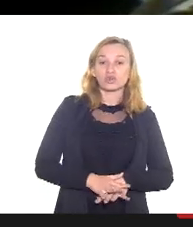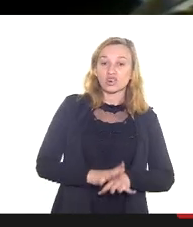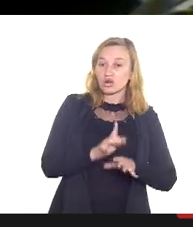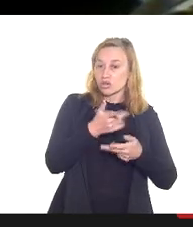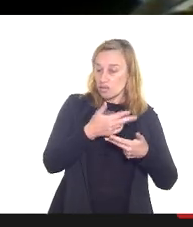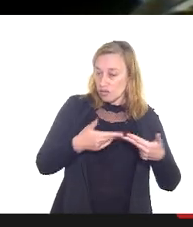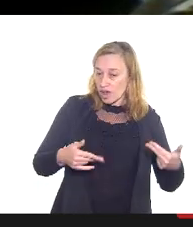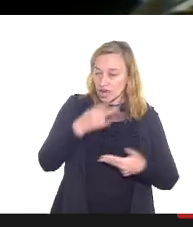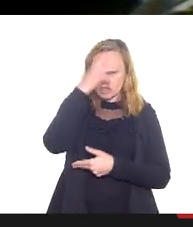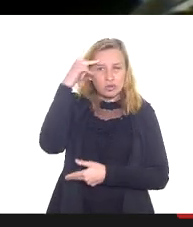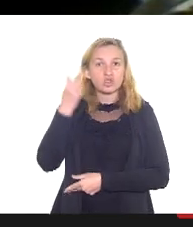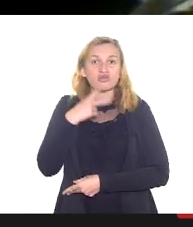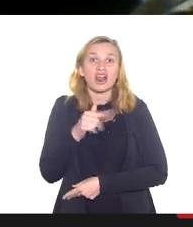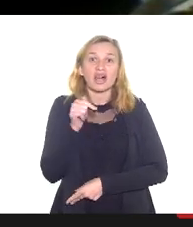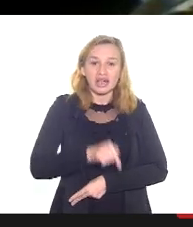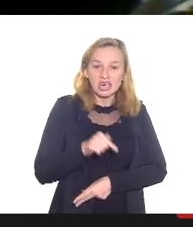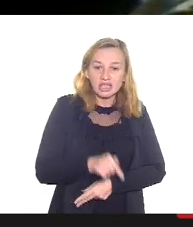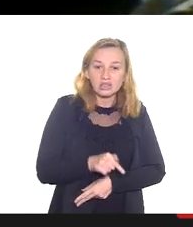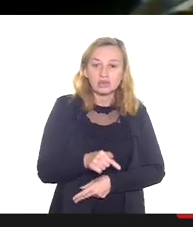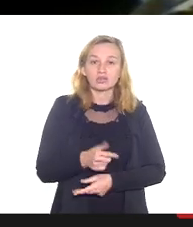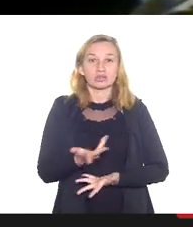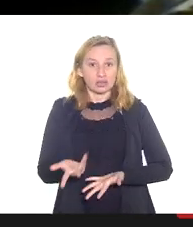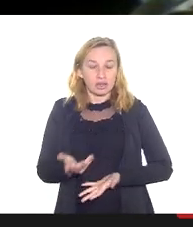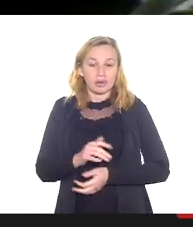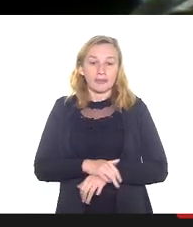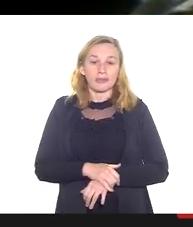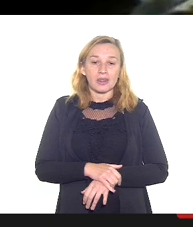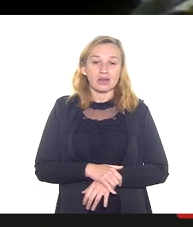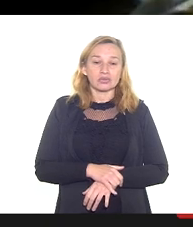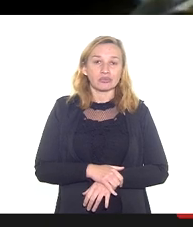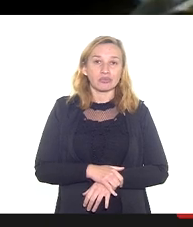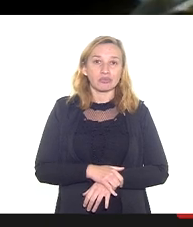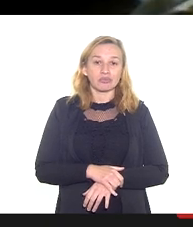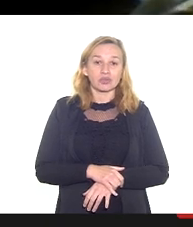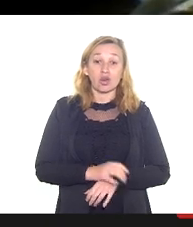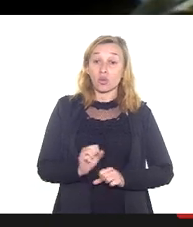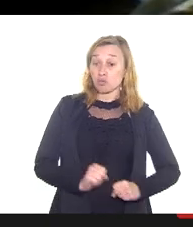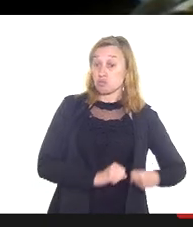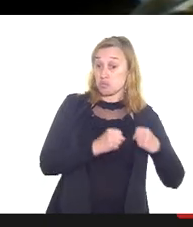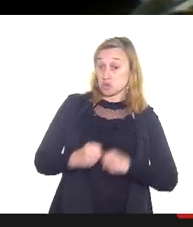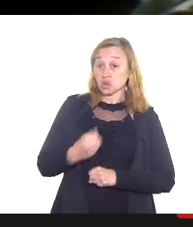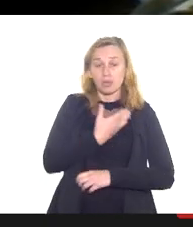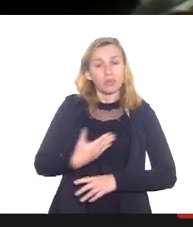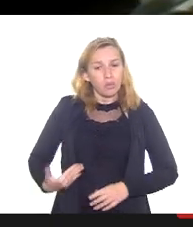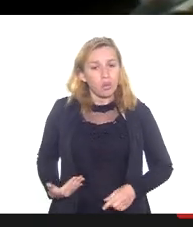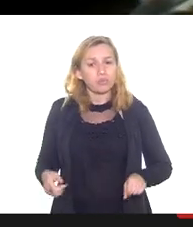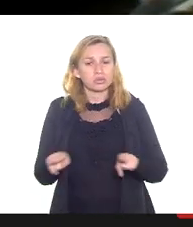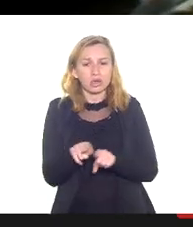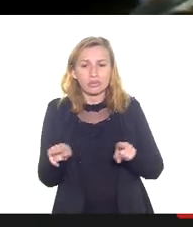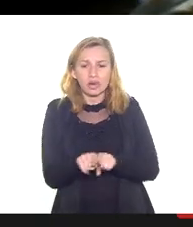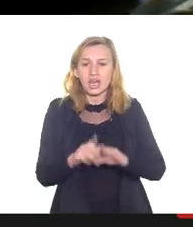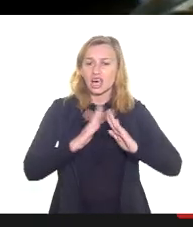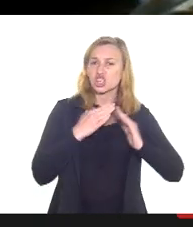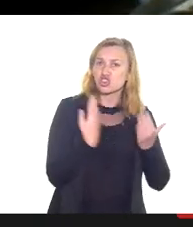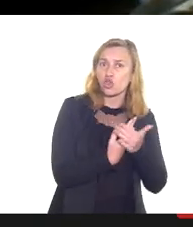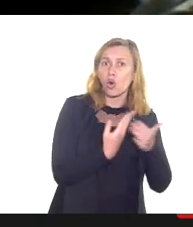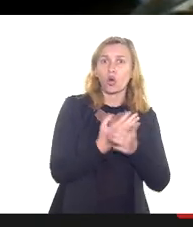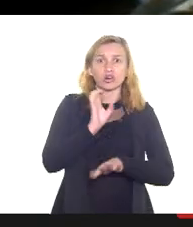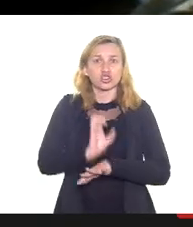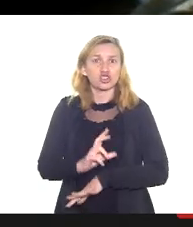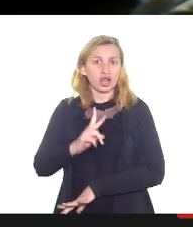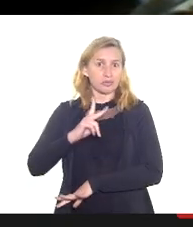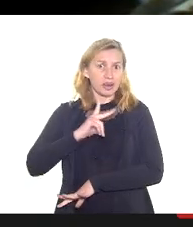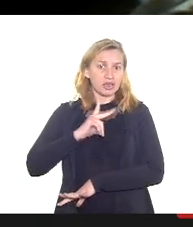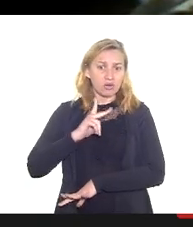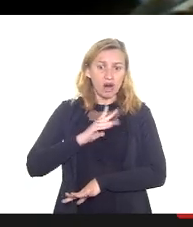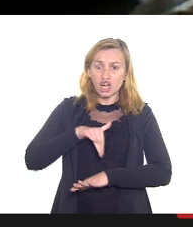que falaram aqui que o tempo é exíguo. Tanto o poder público quanto as escolas do Estado,